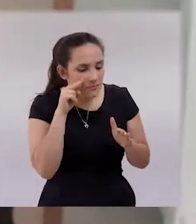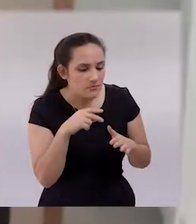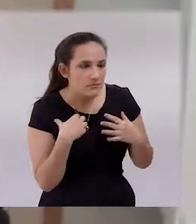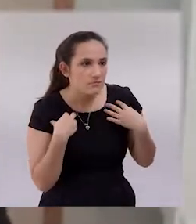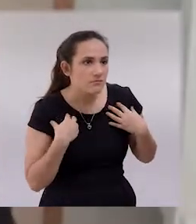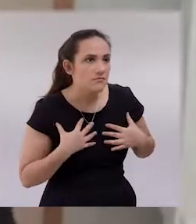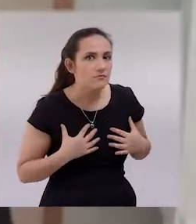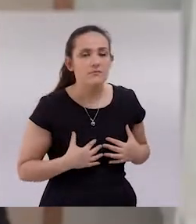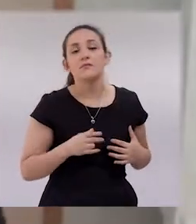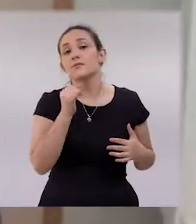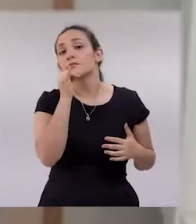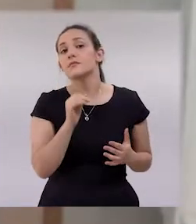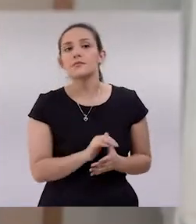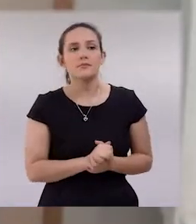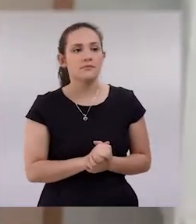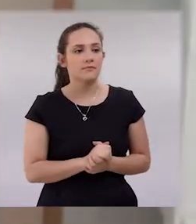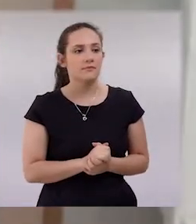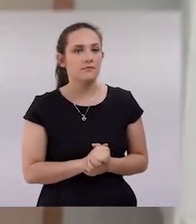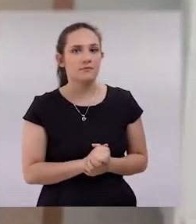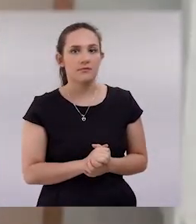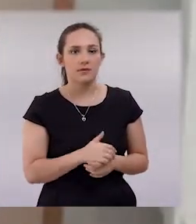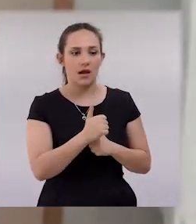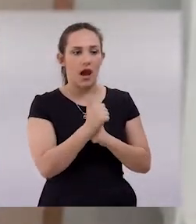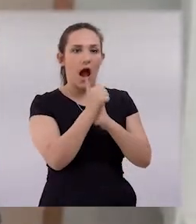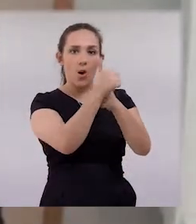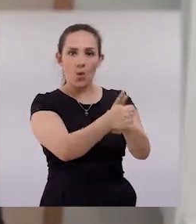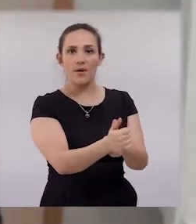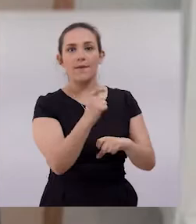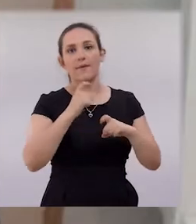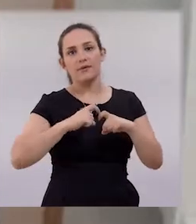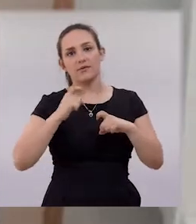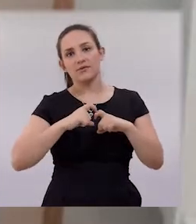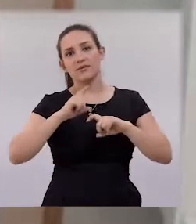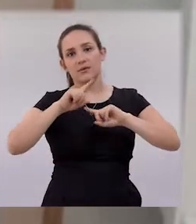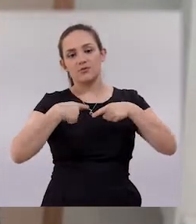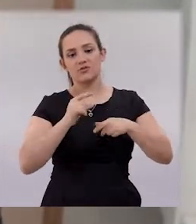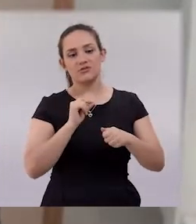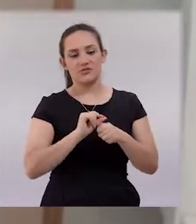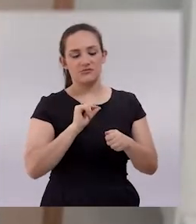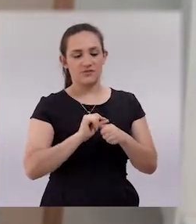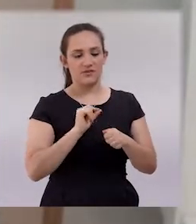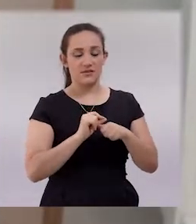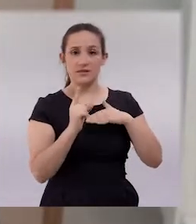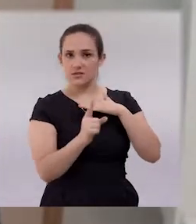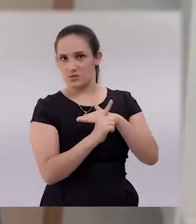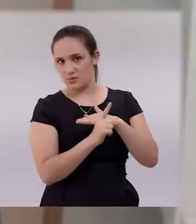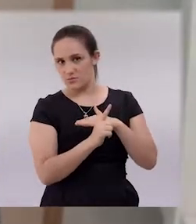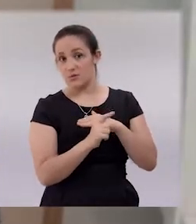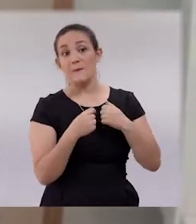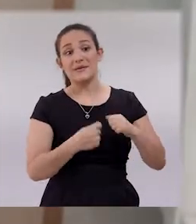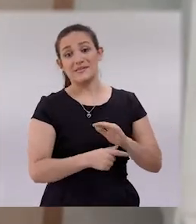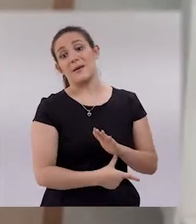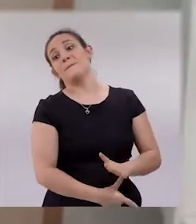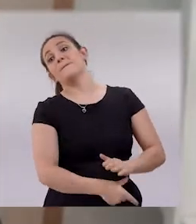outro momento do tratamento. Por exemplo, como um acompanhamento médico após uma consulta presencial. Então,